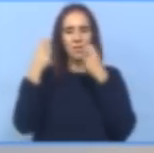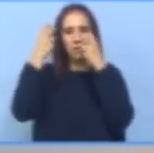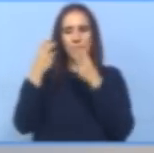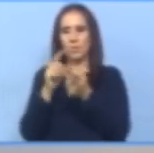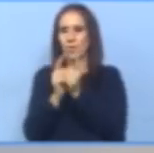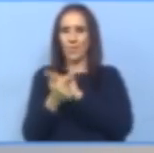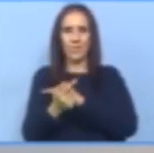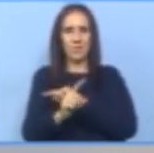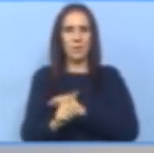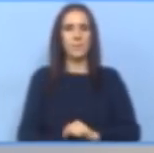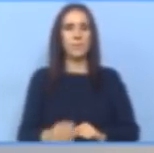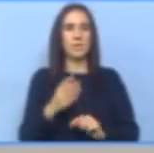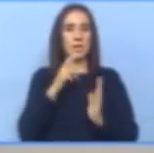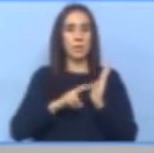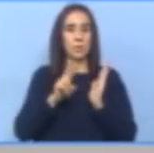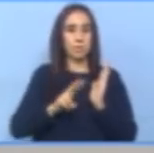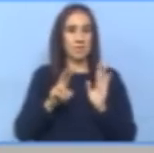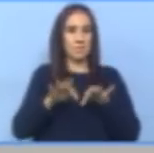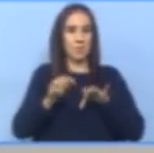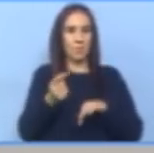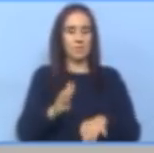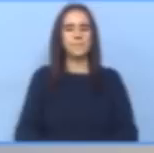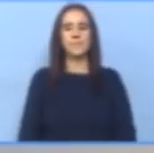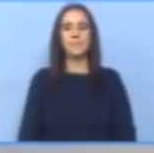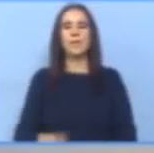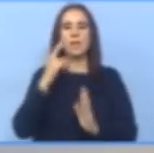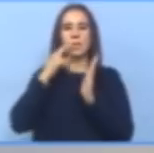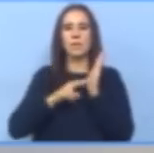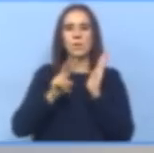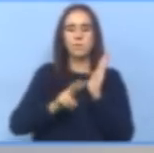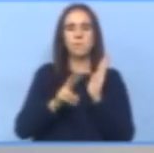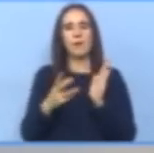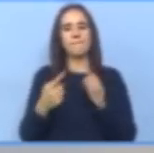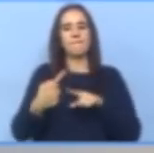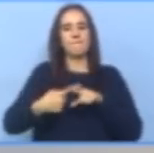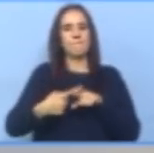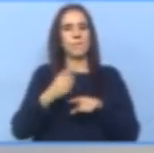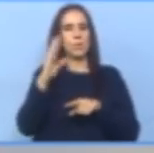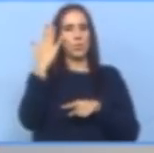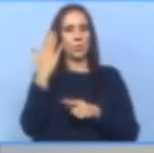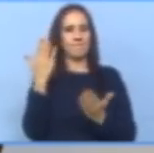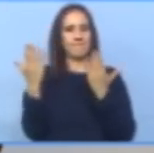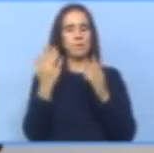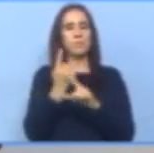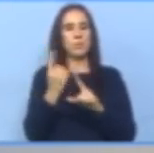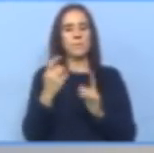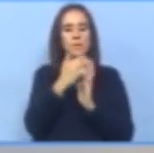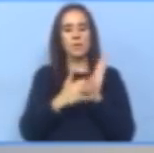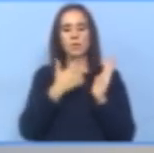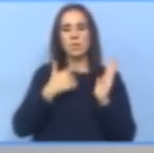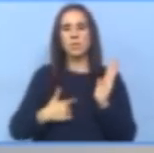estamos a quase a segunda terminar. leitura, há aqui de facto uma inversão paradigmática interessantíssima, porque o que aqui o texto diz é que o Senhor é-nos oferecido